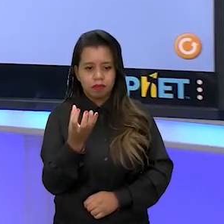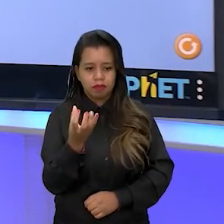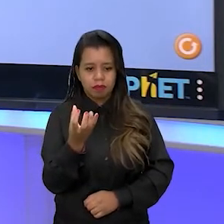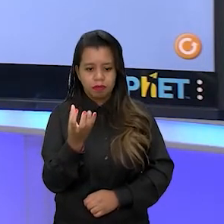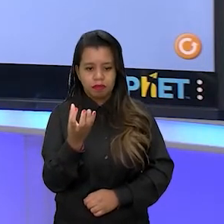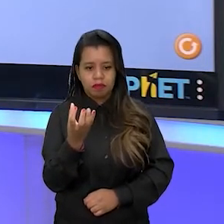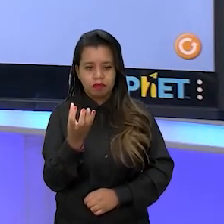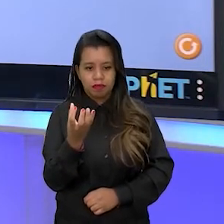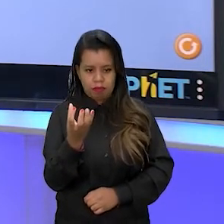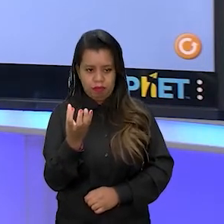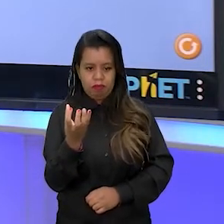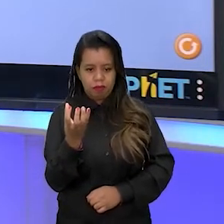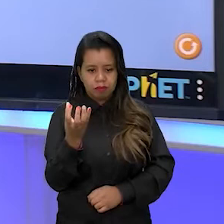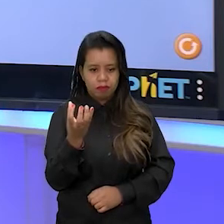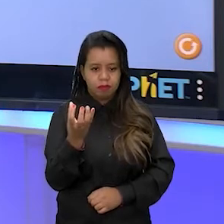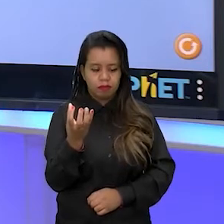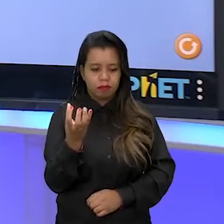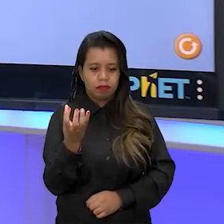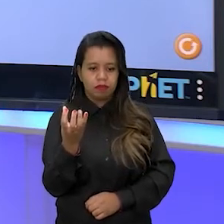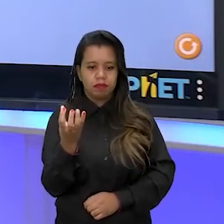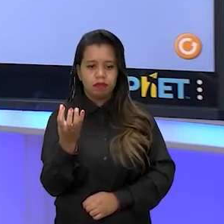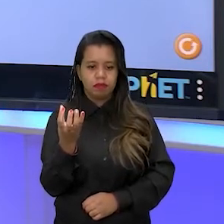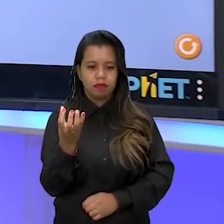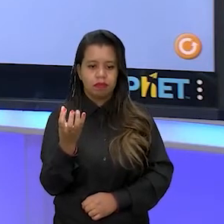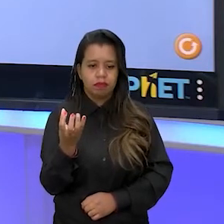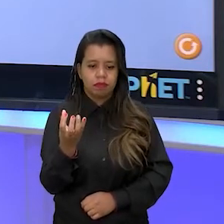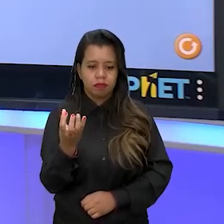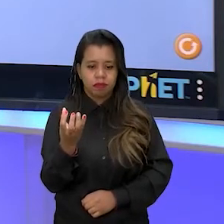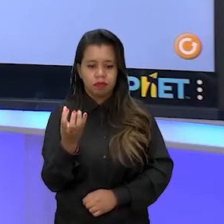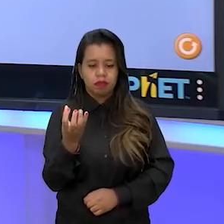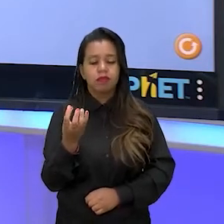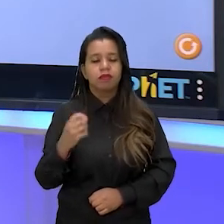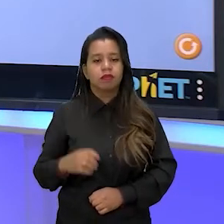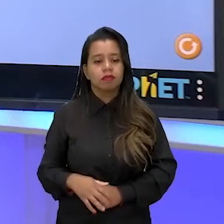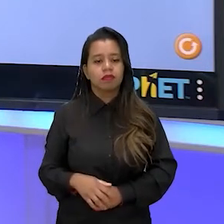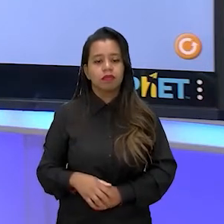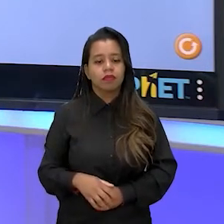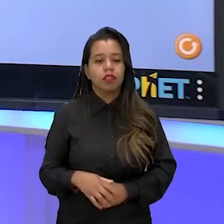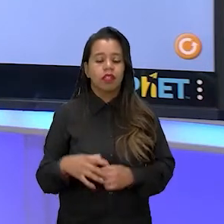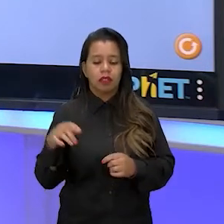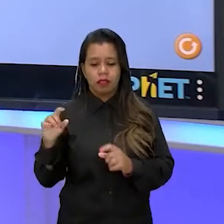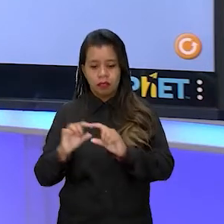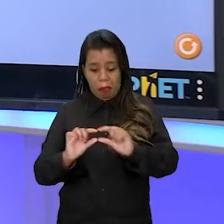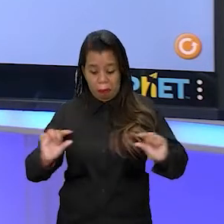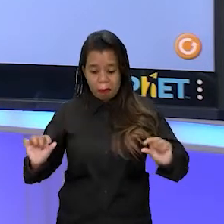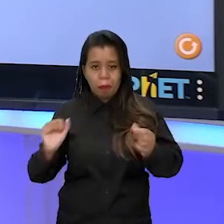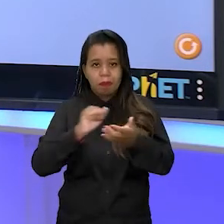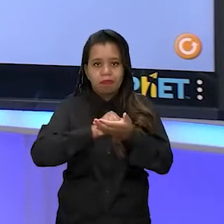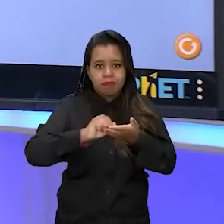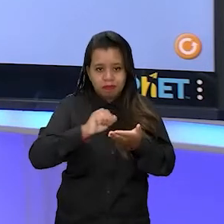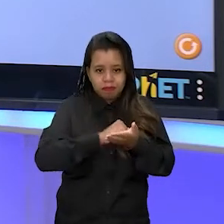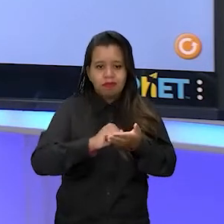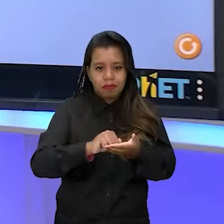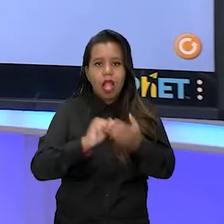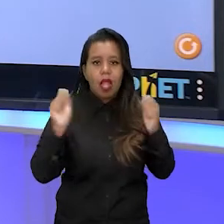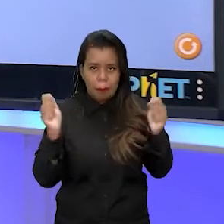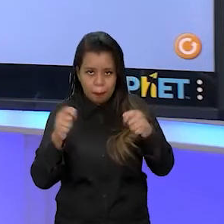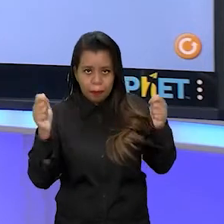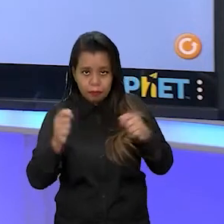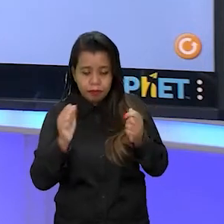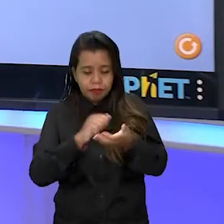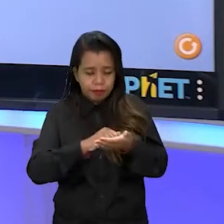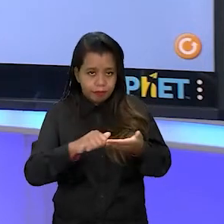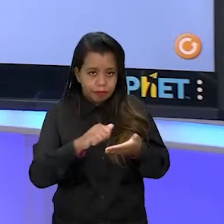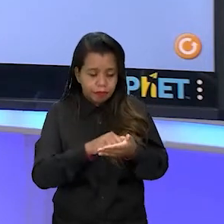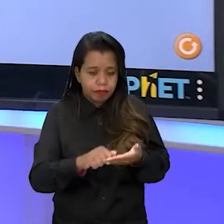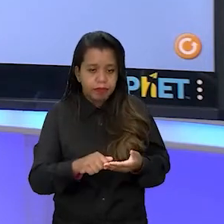aí da lâmpada em cima, tá bom? Se você selecioná-la, e aqui embaixo ó, tem um lugar que você pode apagar, tá bom? Mas a gente não quer, então tá